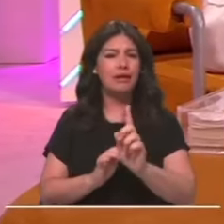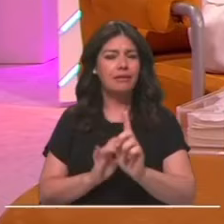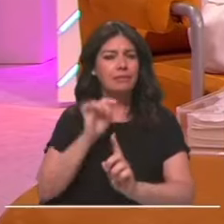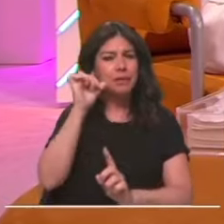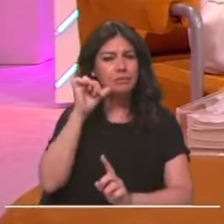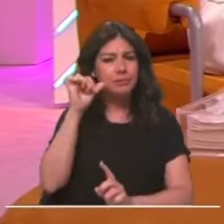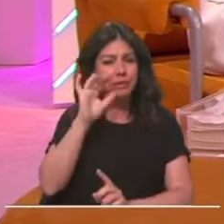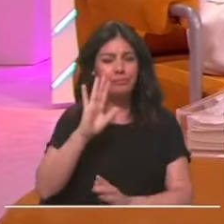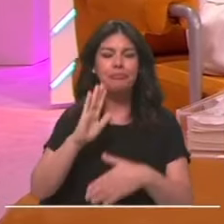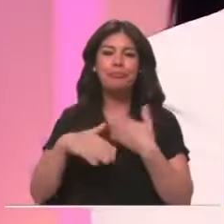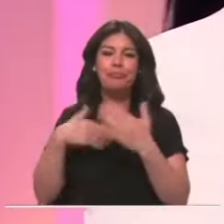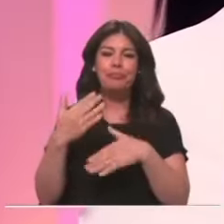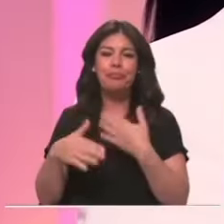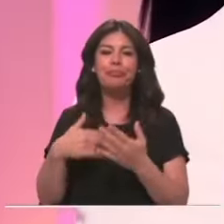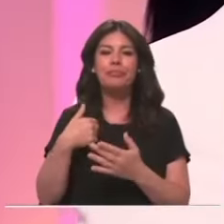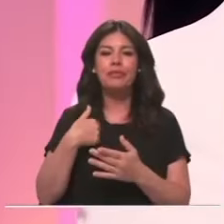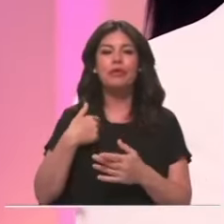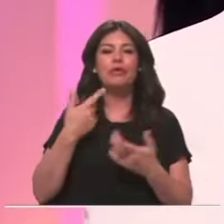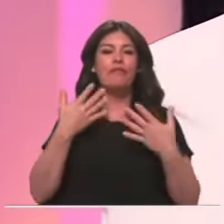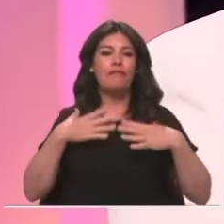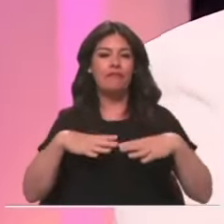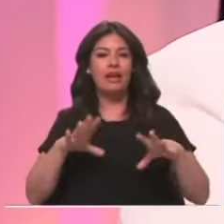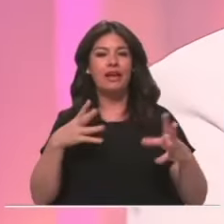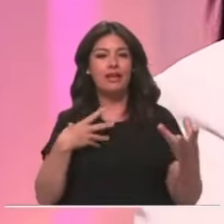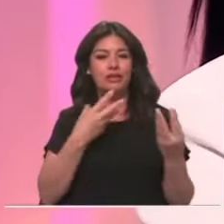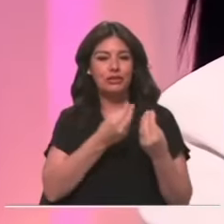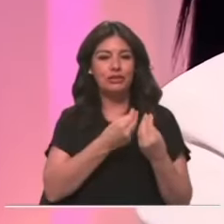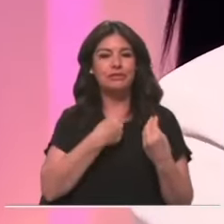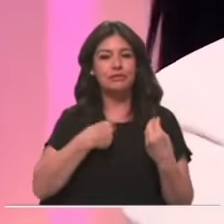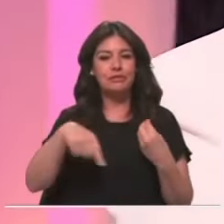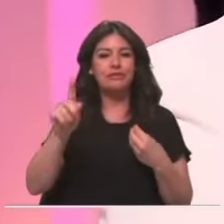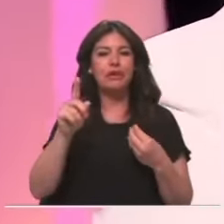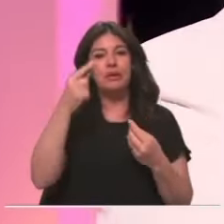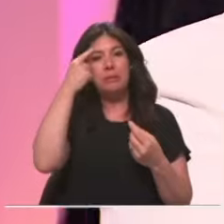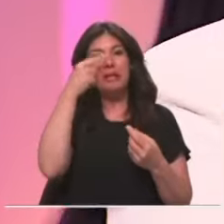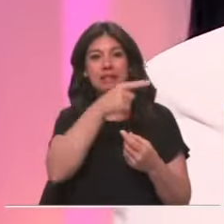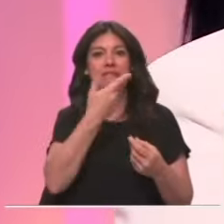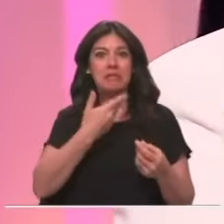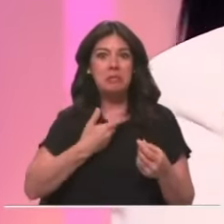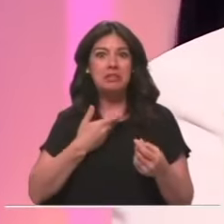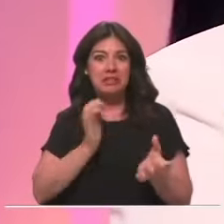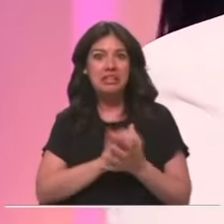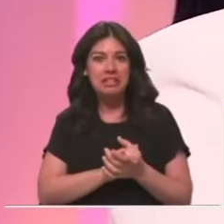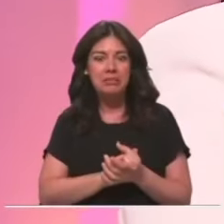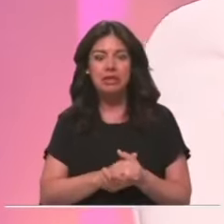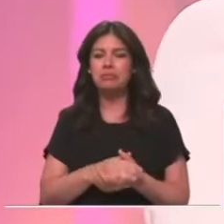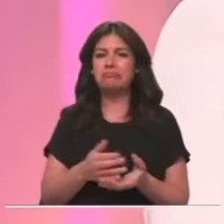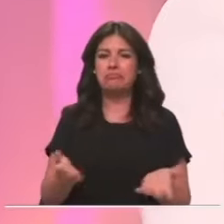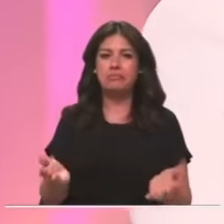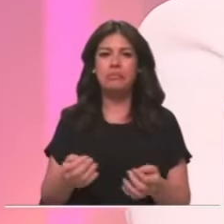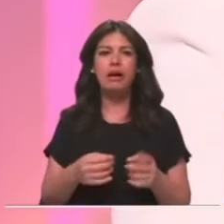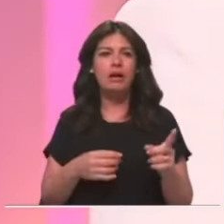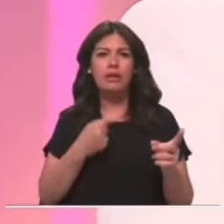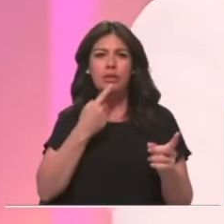acontecido Pois eu ainda fui fazer umas férias com ele sempre na expectativa do que era agora E a expectativa nada não estava a perceber as